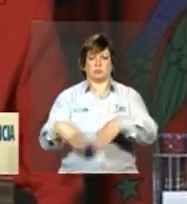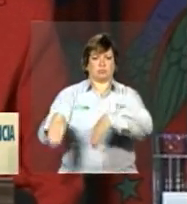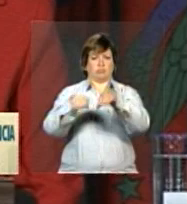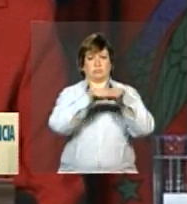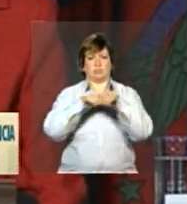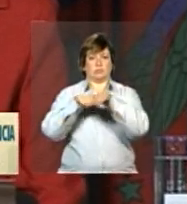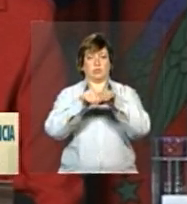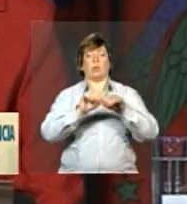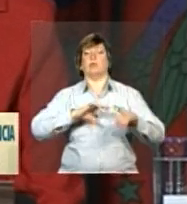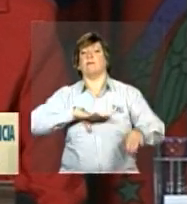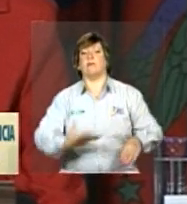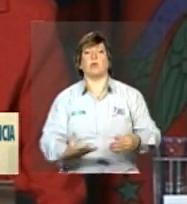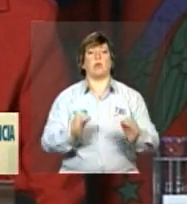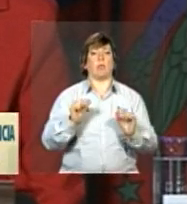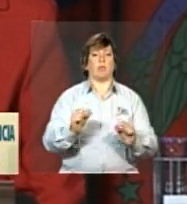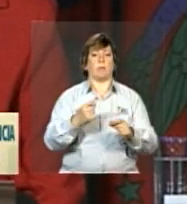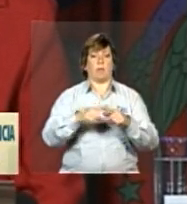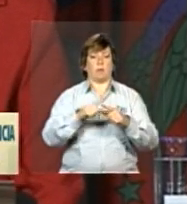situação global nos impõe.